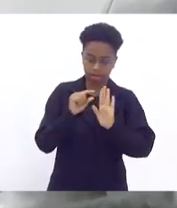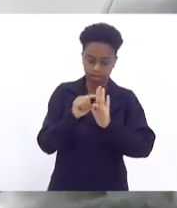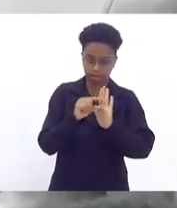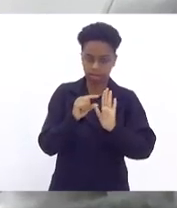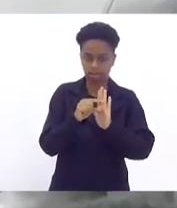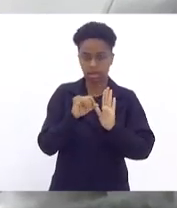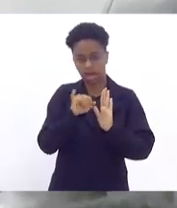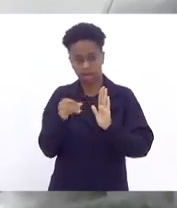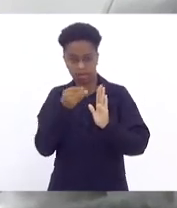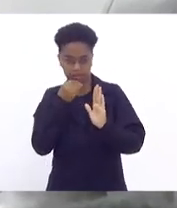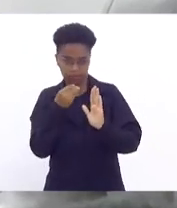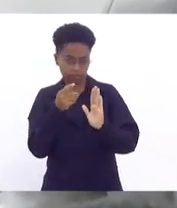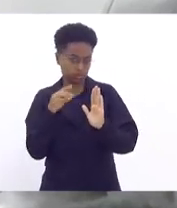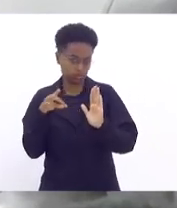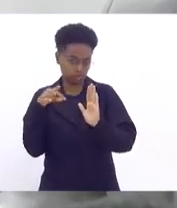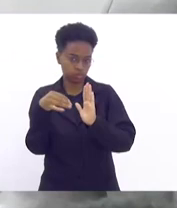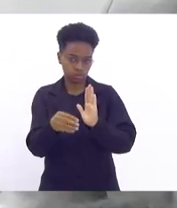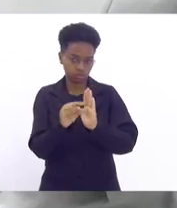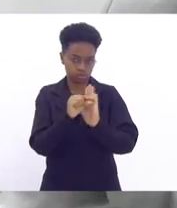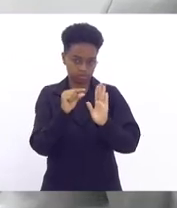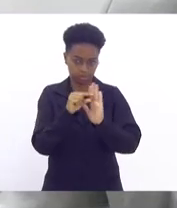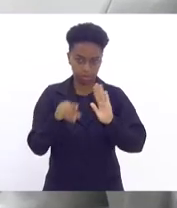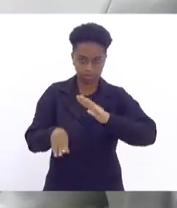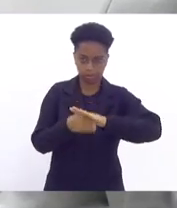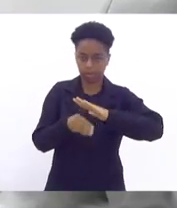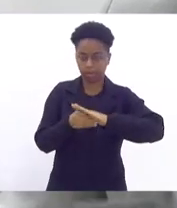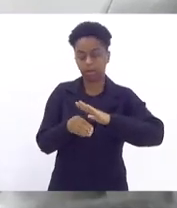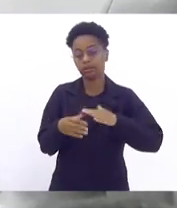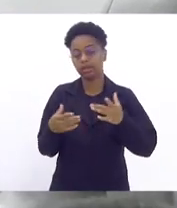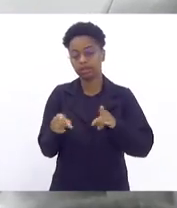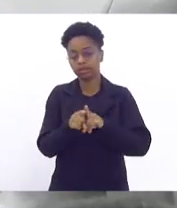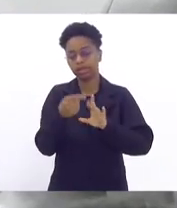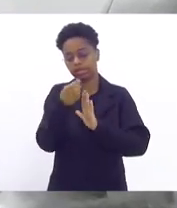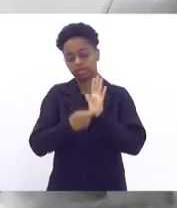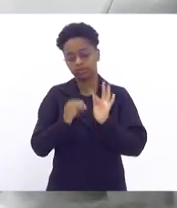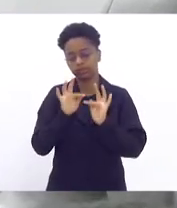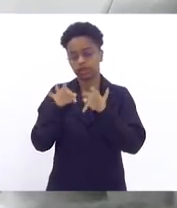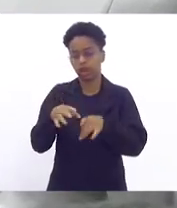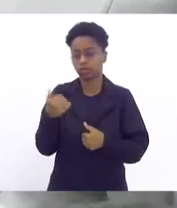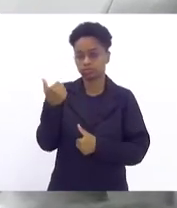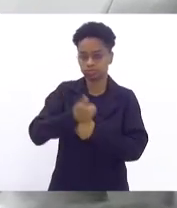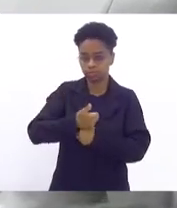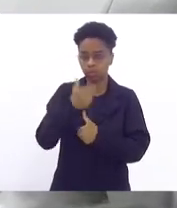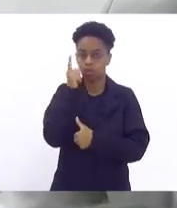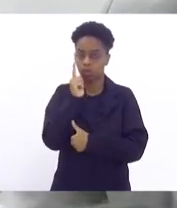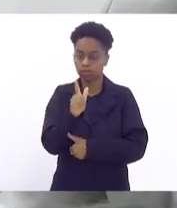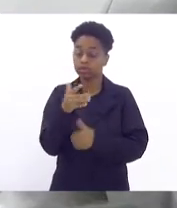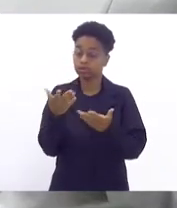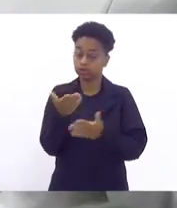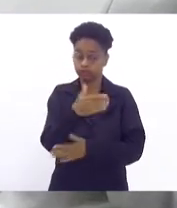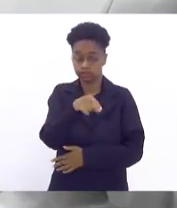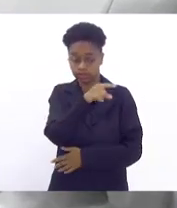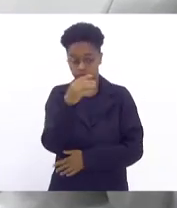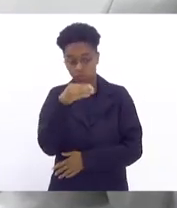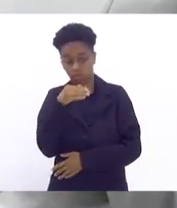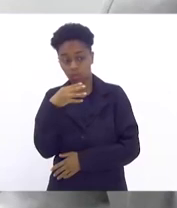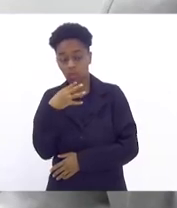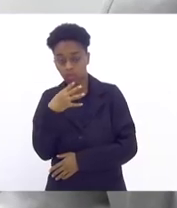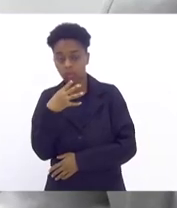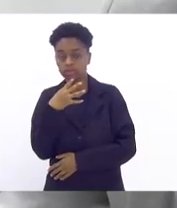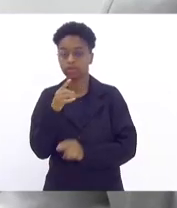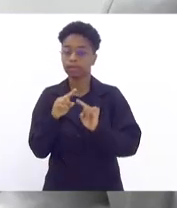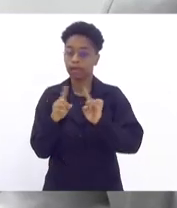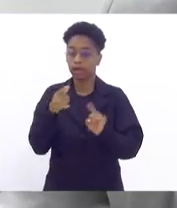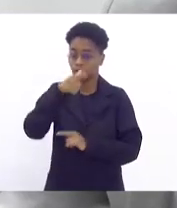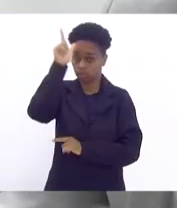aproveitamento de todas as emendas ali e chegamos num texto final do substitutivo que é esse que possa gerente tomaram ciência mas passa